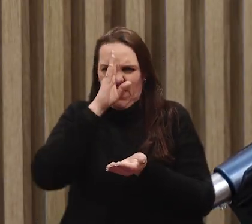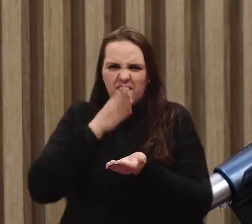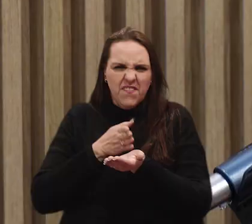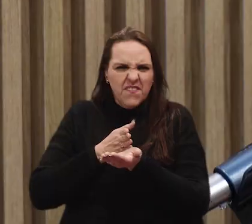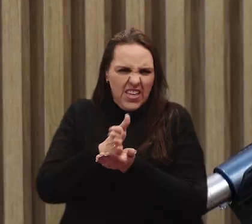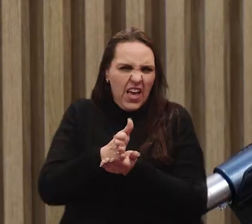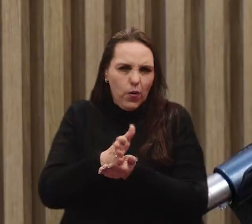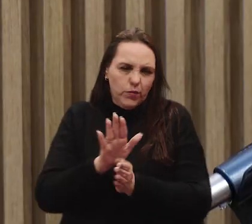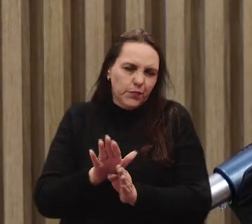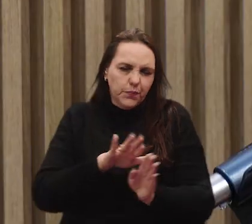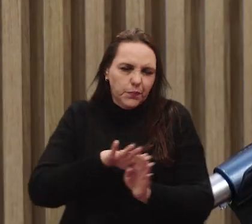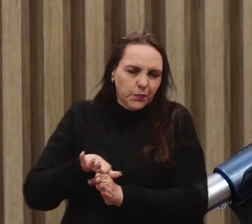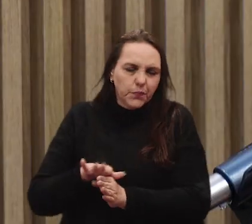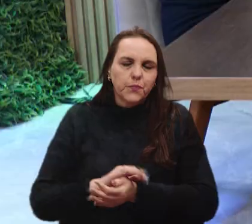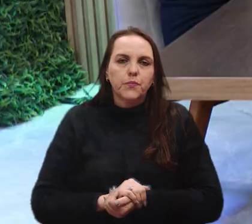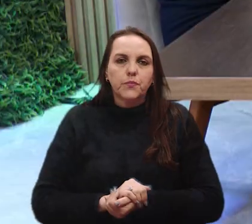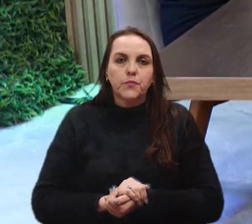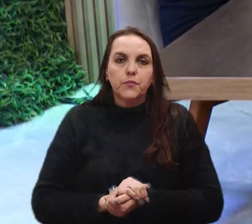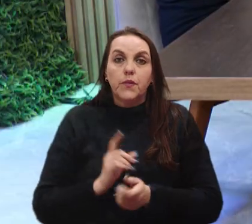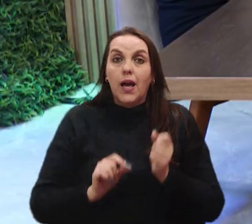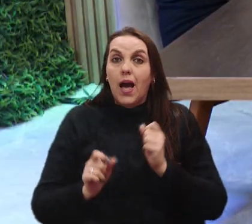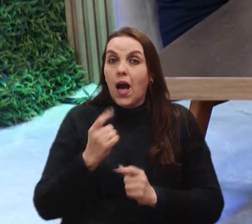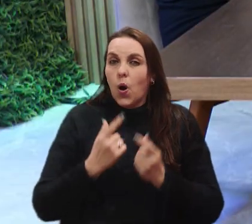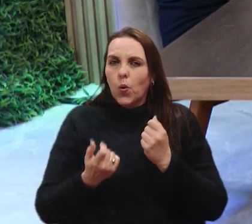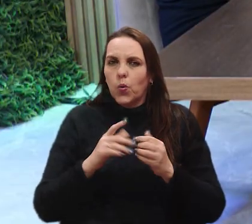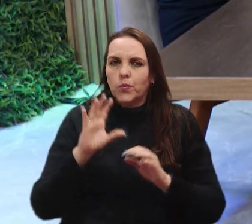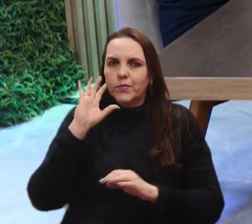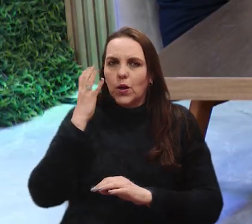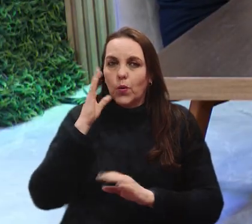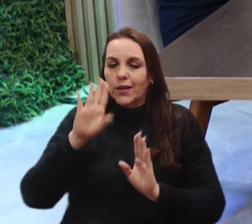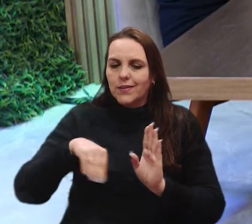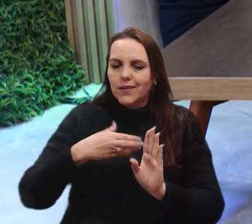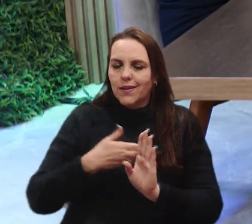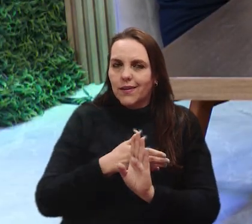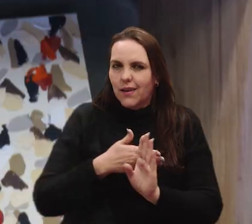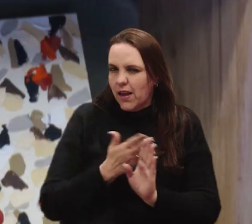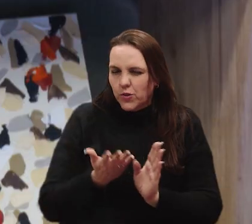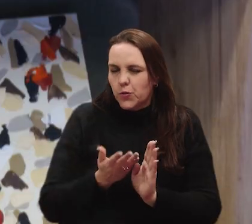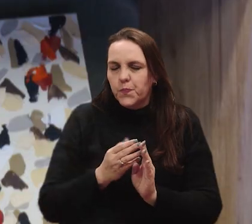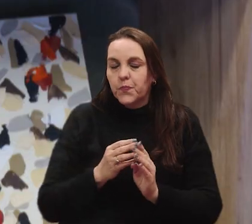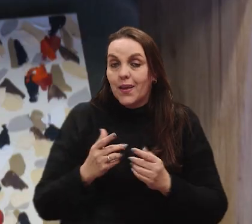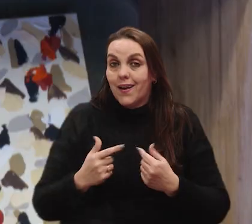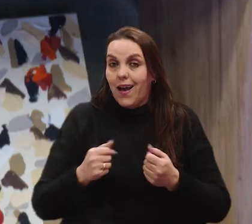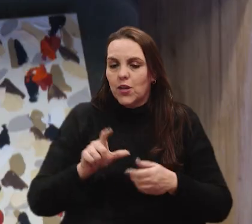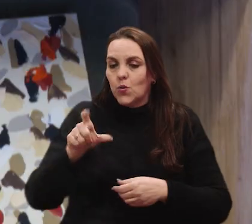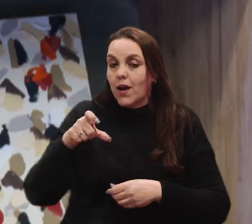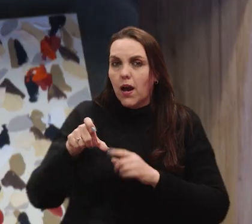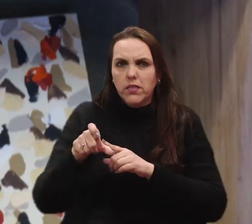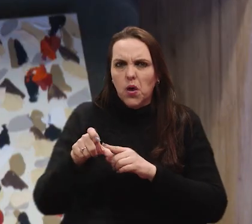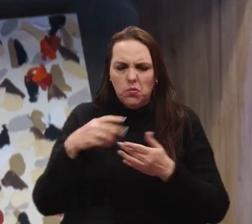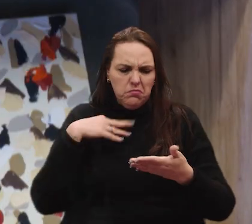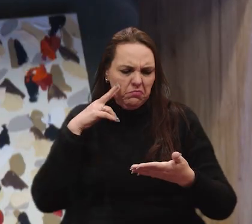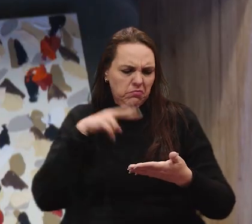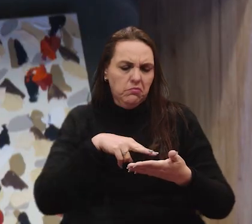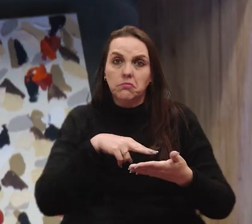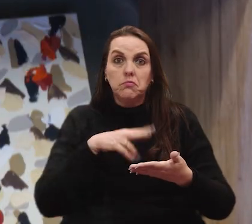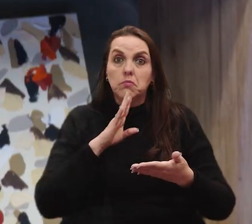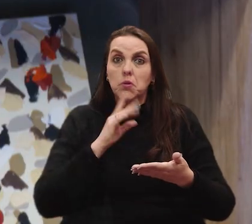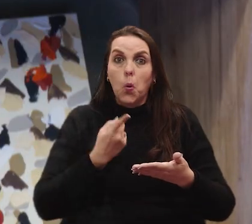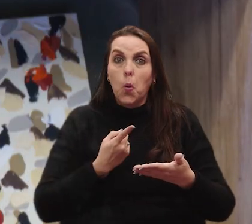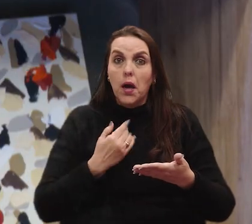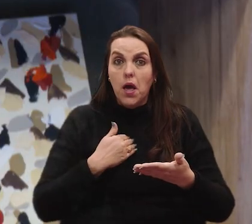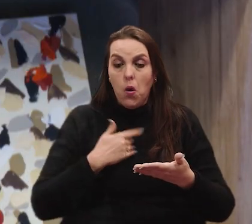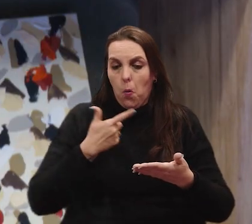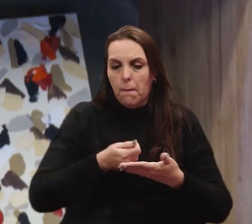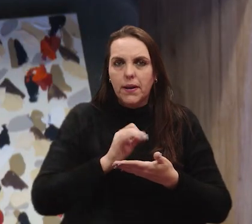fidelidade. Tem alguns casos, por exemplo, que aparecem aqueles gastos no cartão, né? Uma compra que a pessoa não reconhece. Esse